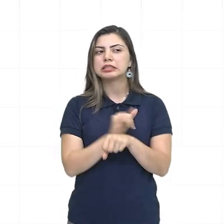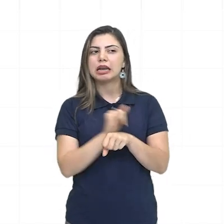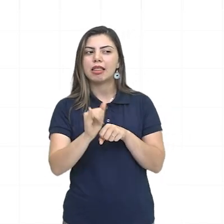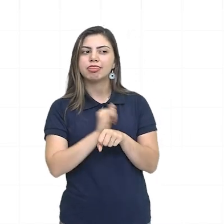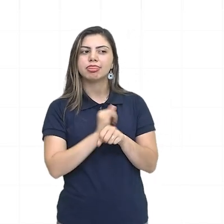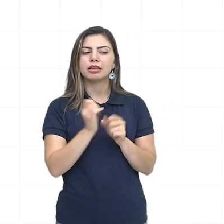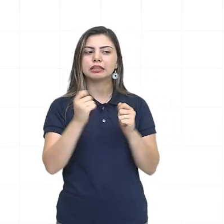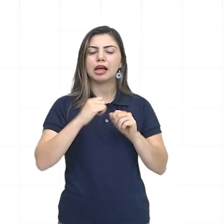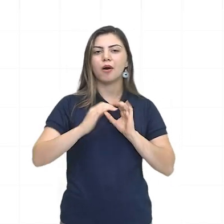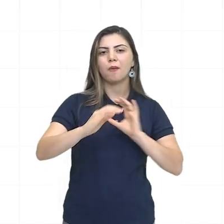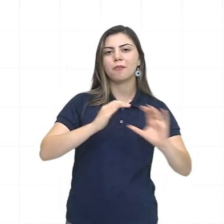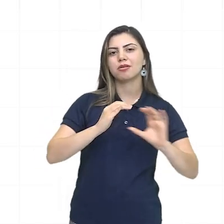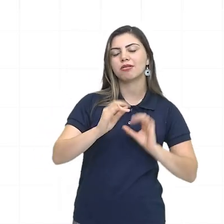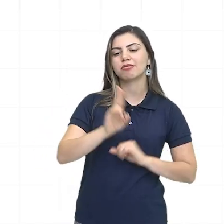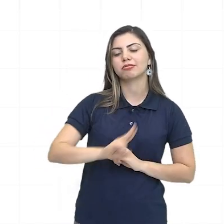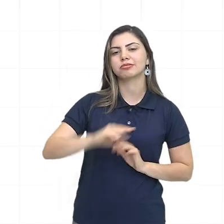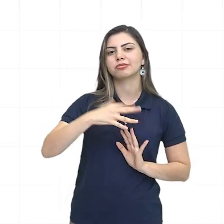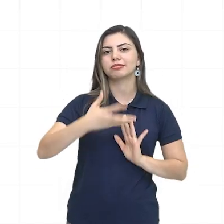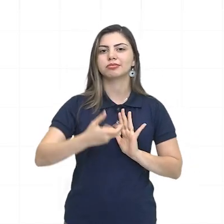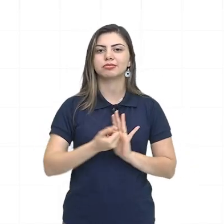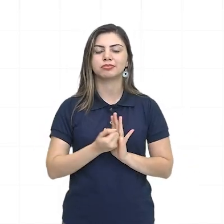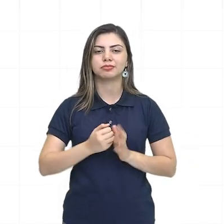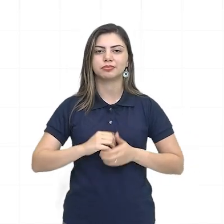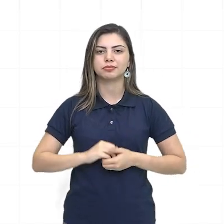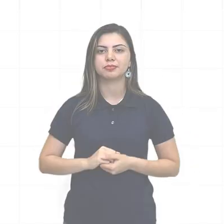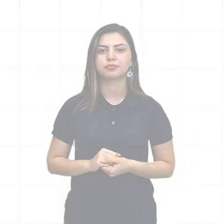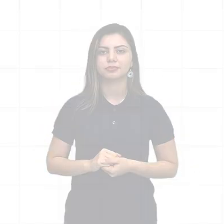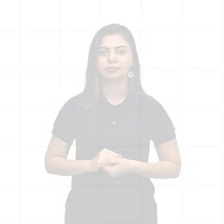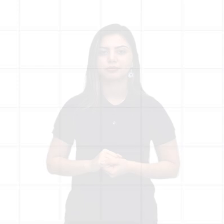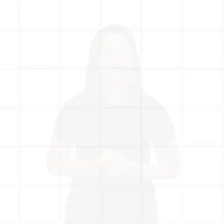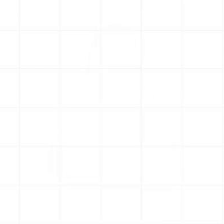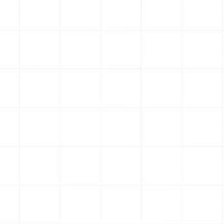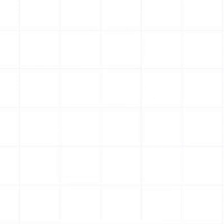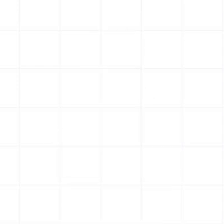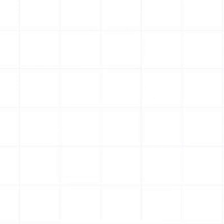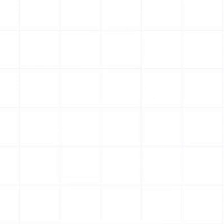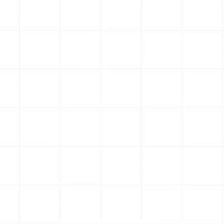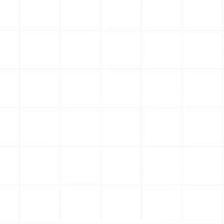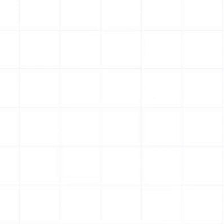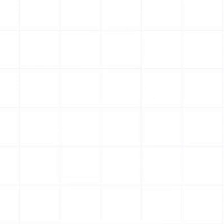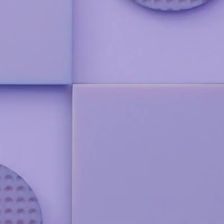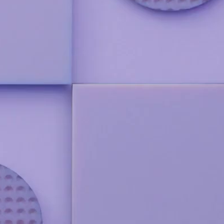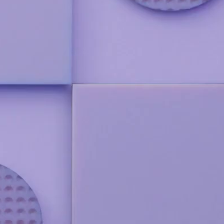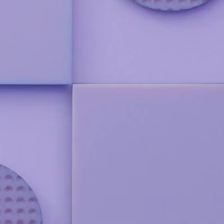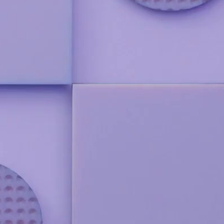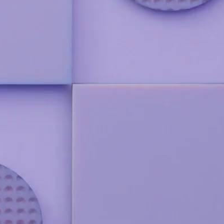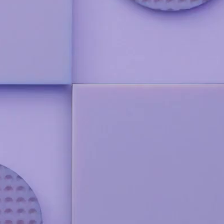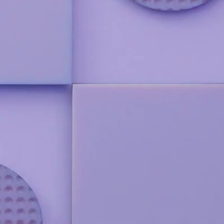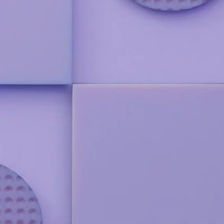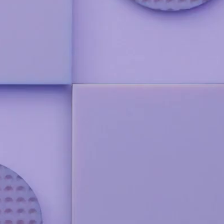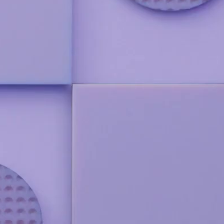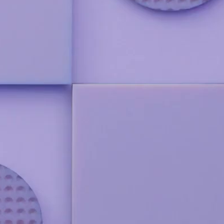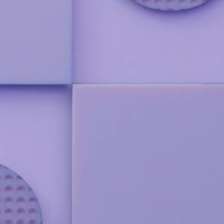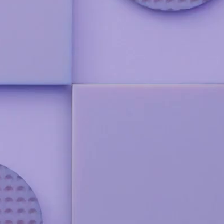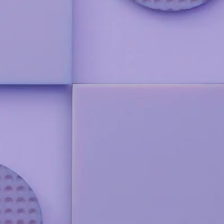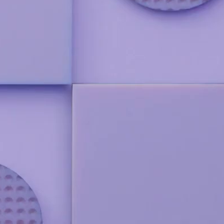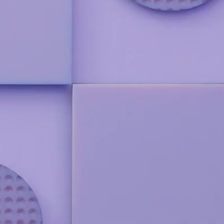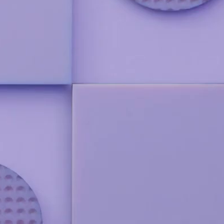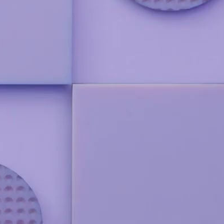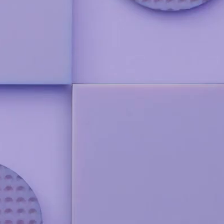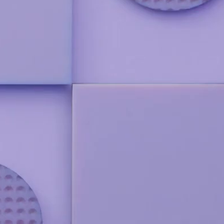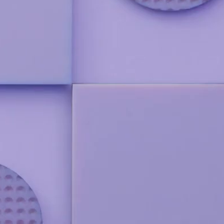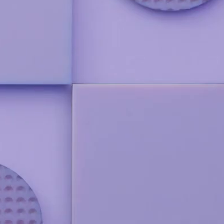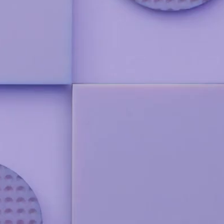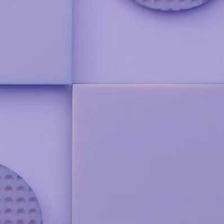técnicas de se comunicar e driblar o império. Olha que interessante, né? Como os primeiros